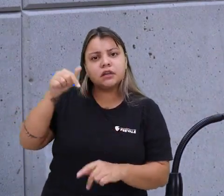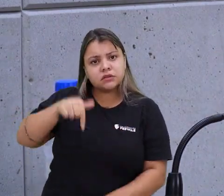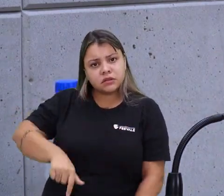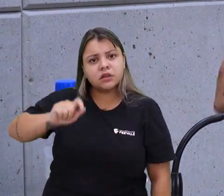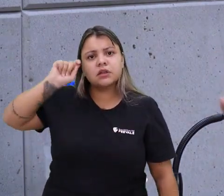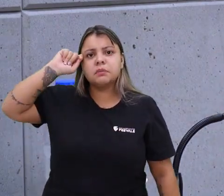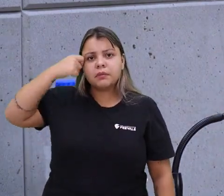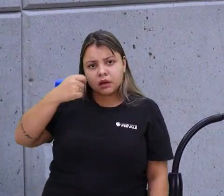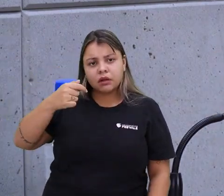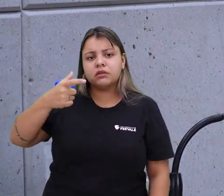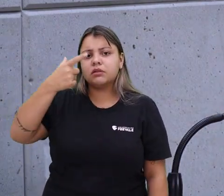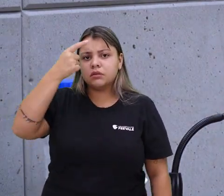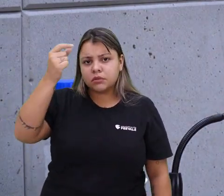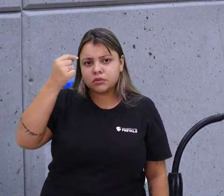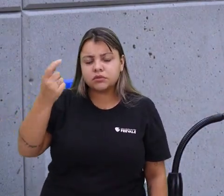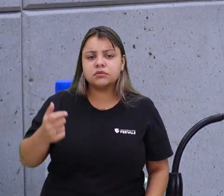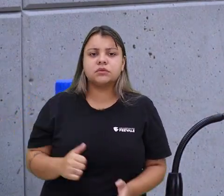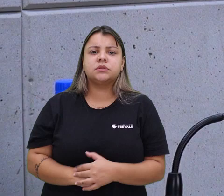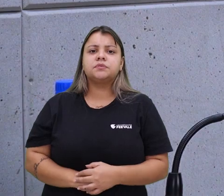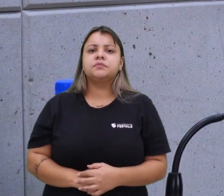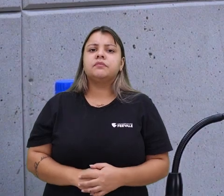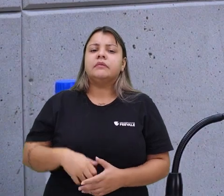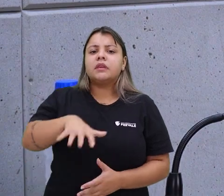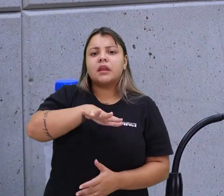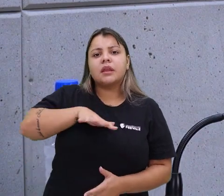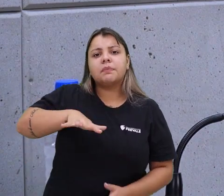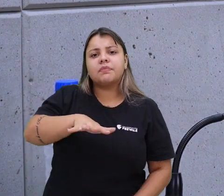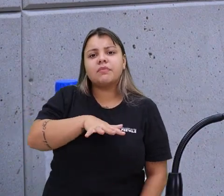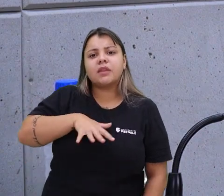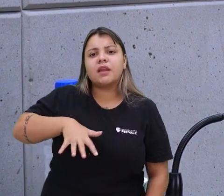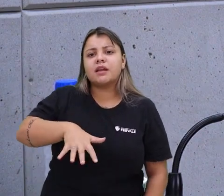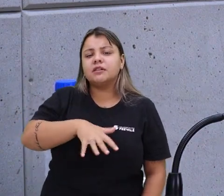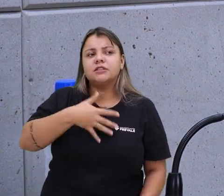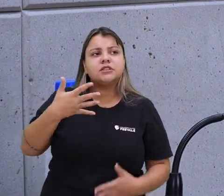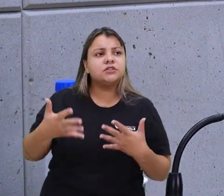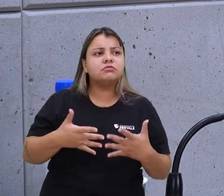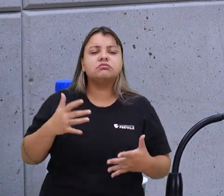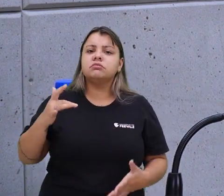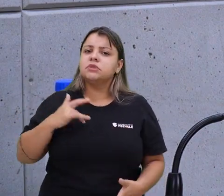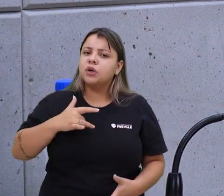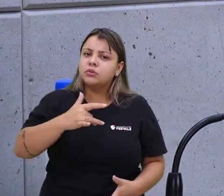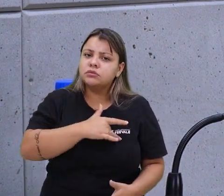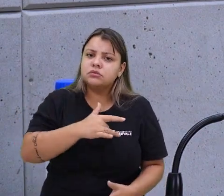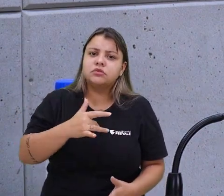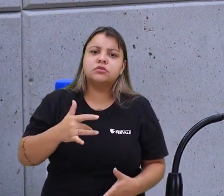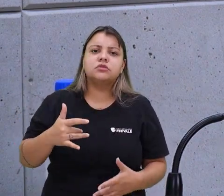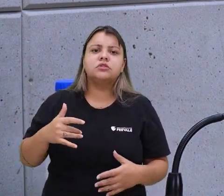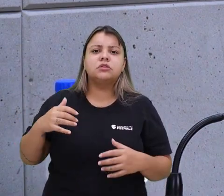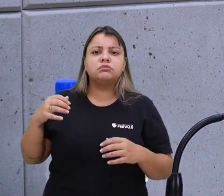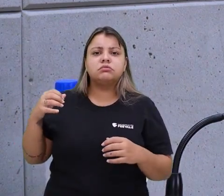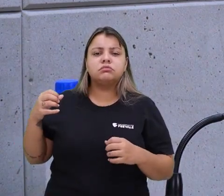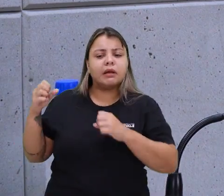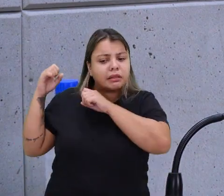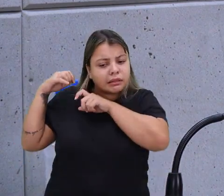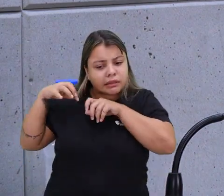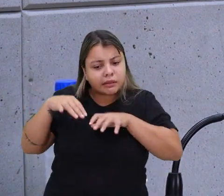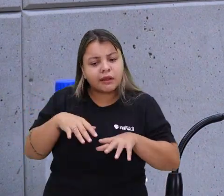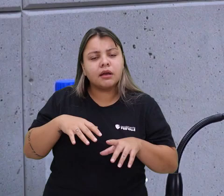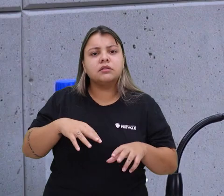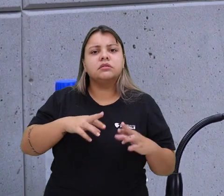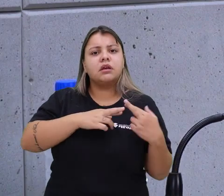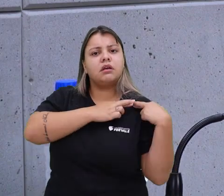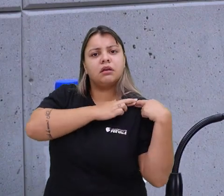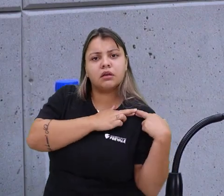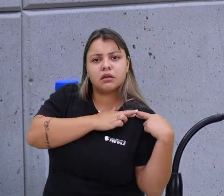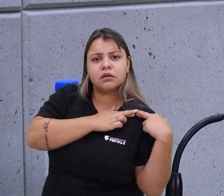instituição né na área de ã da saúde né trazer representatividade porque